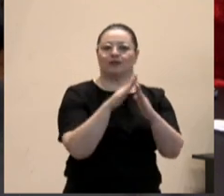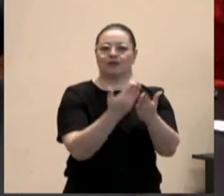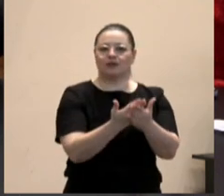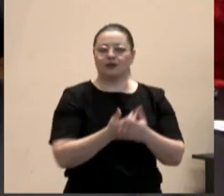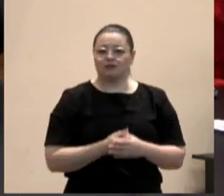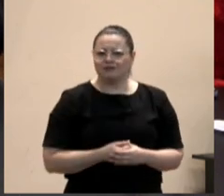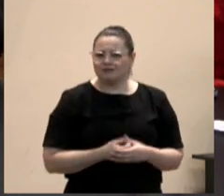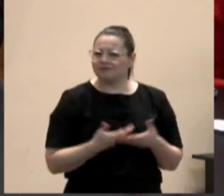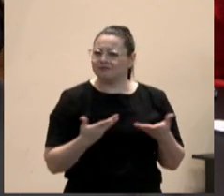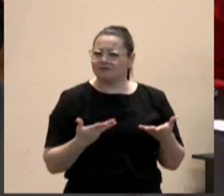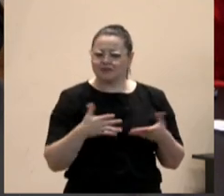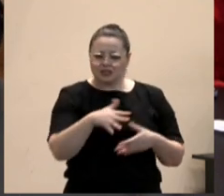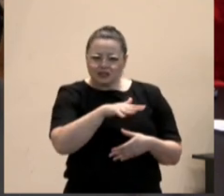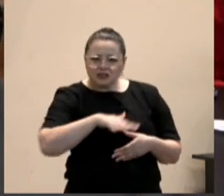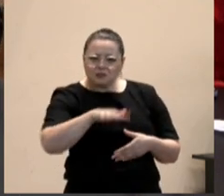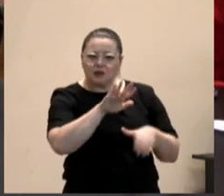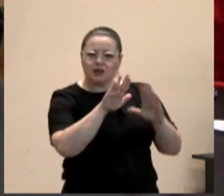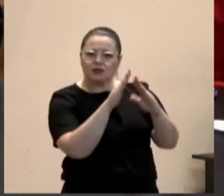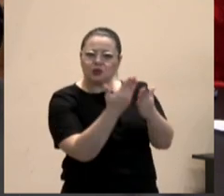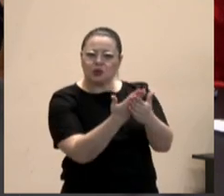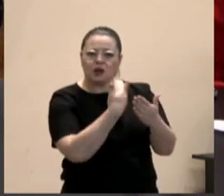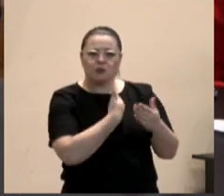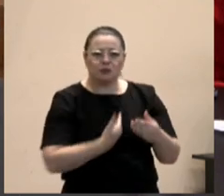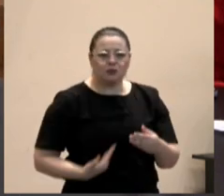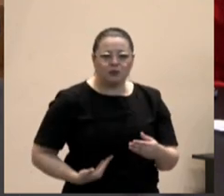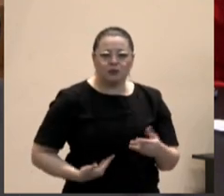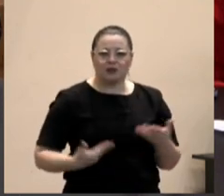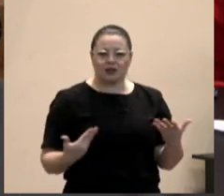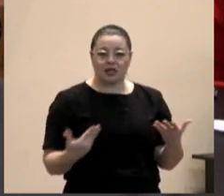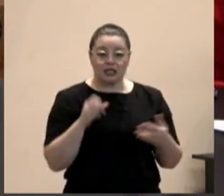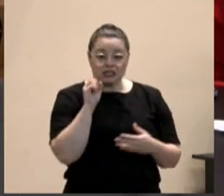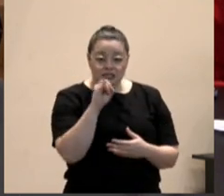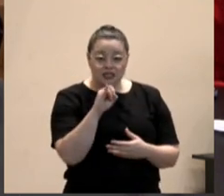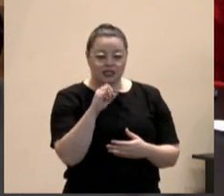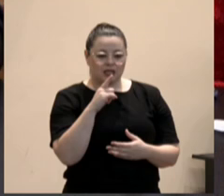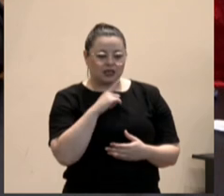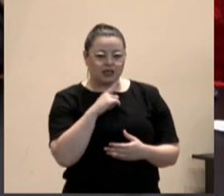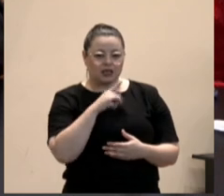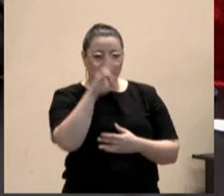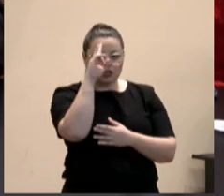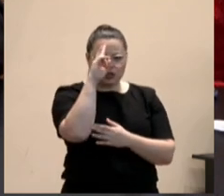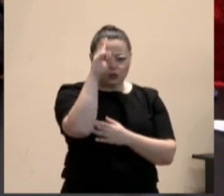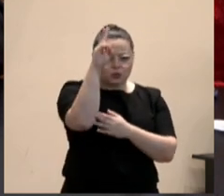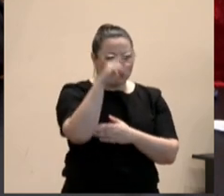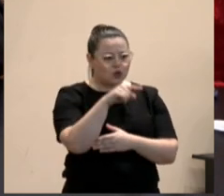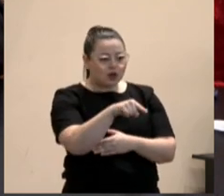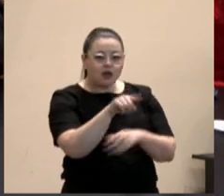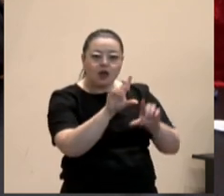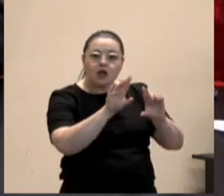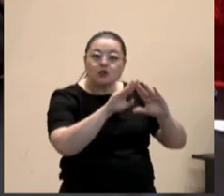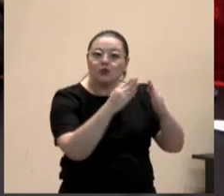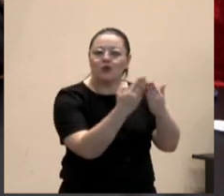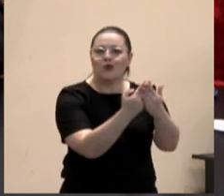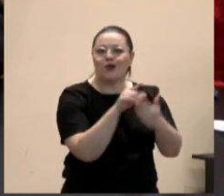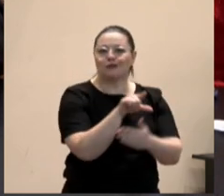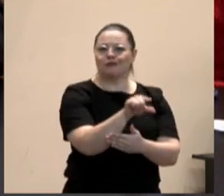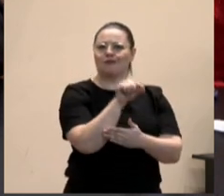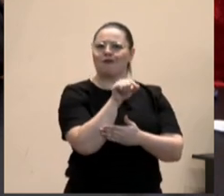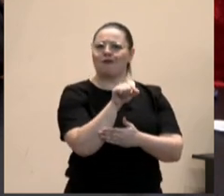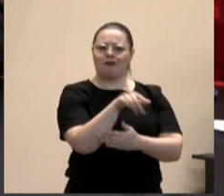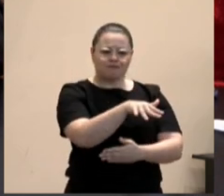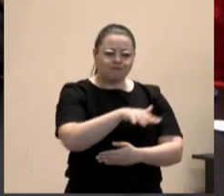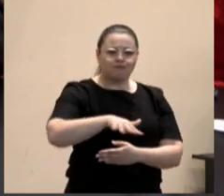Fazendo dos espaços da escola pública, se há indicação do diretor, um espaço, sim,